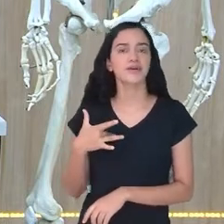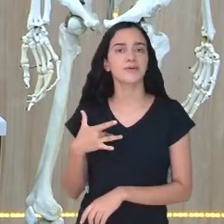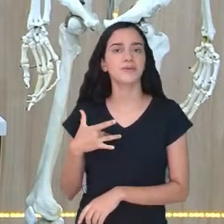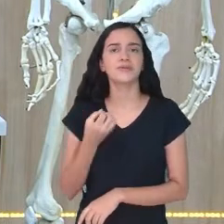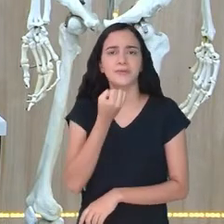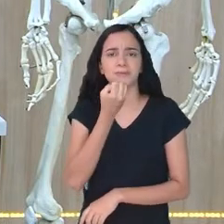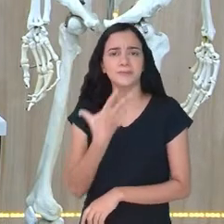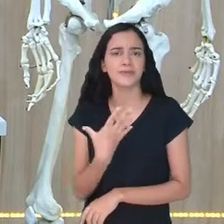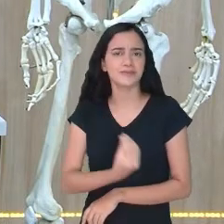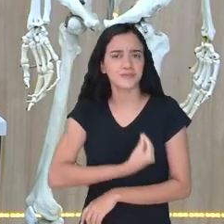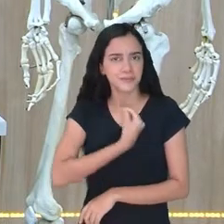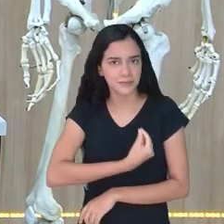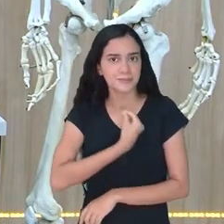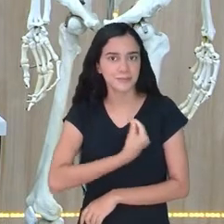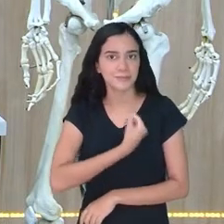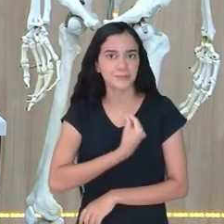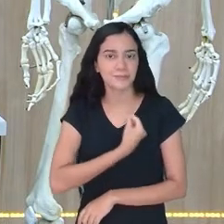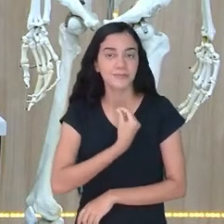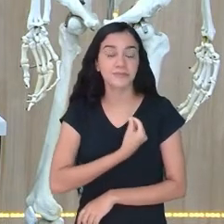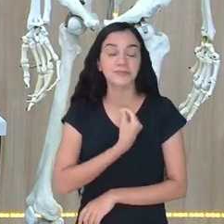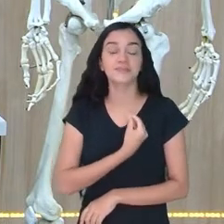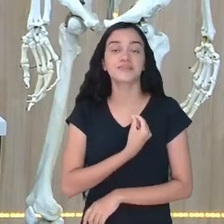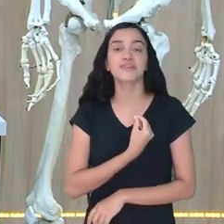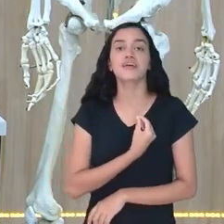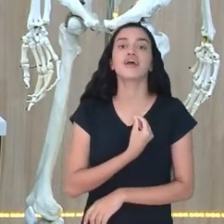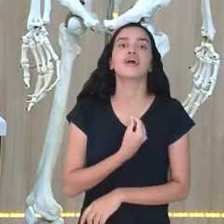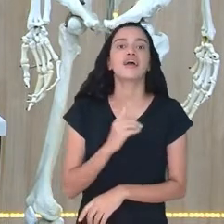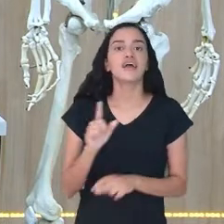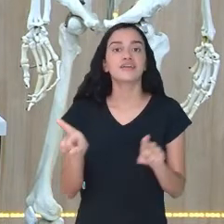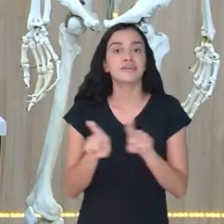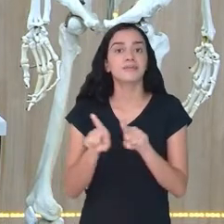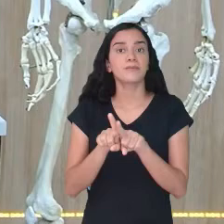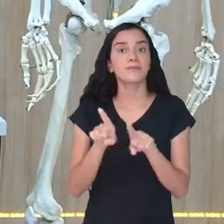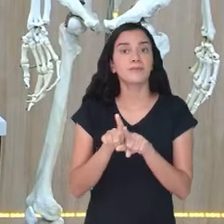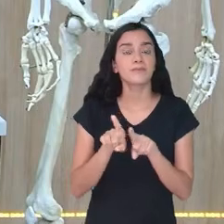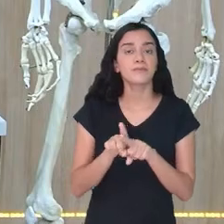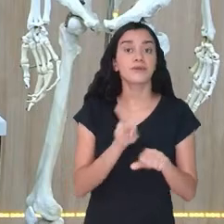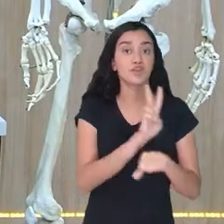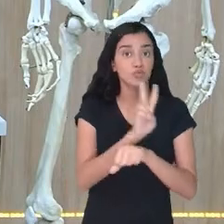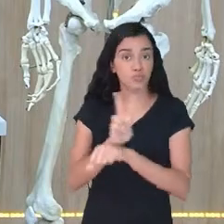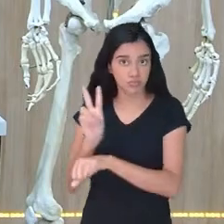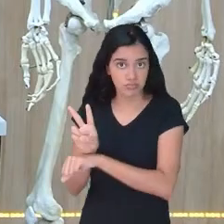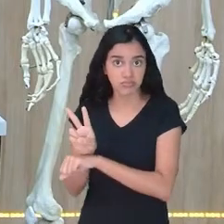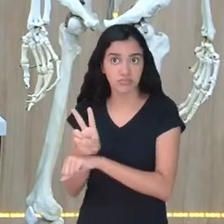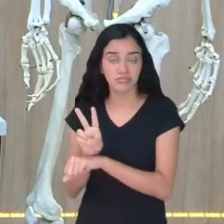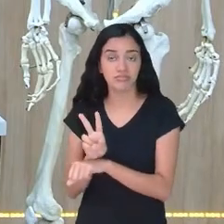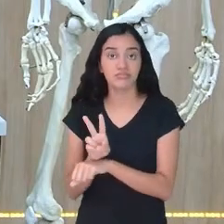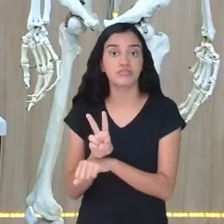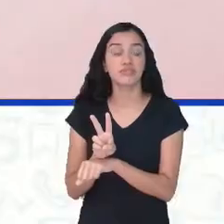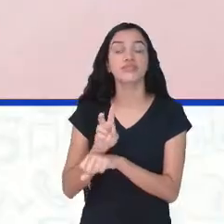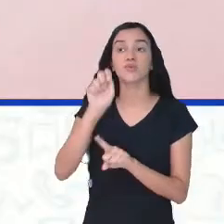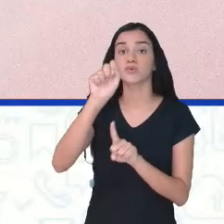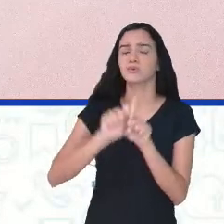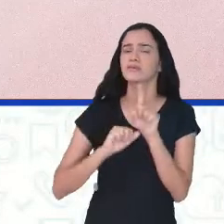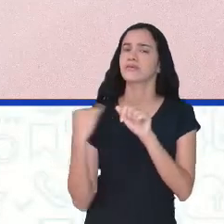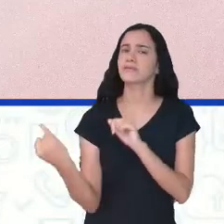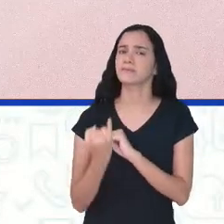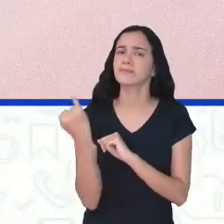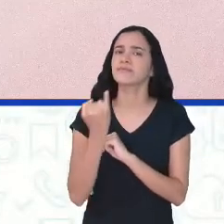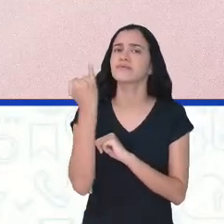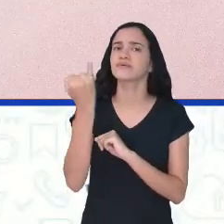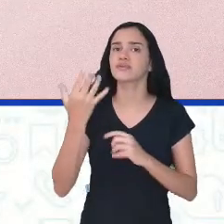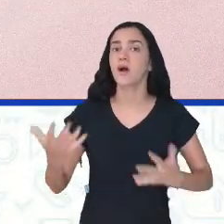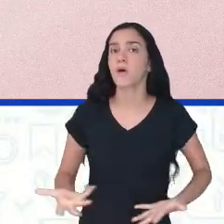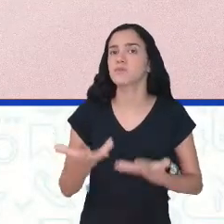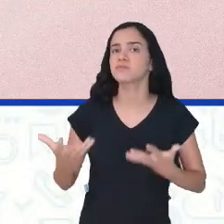ao bem viver, em relação aí à questão dos cuidados. E aí nós temos para o mês de agosto a importância e o